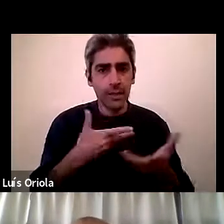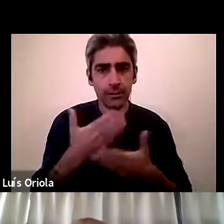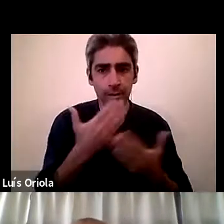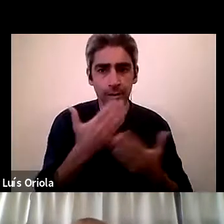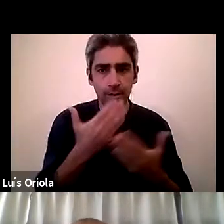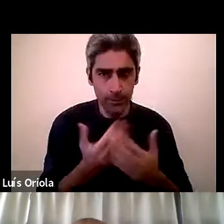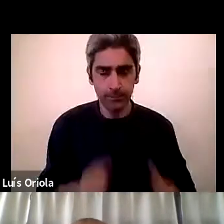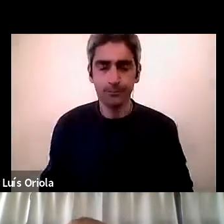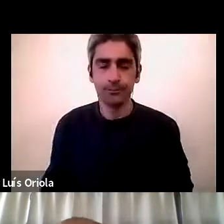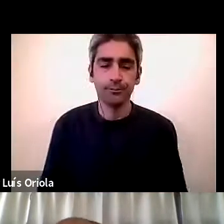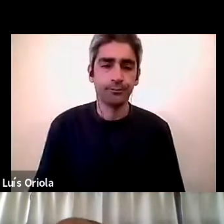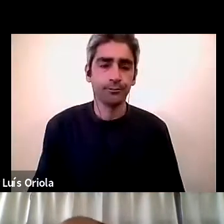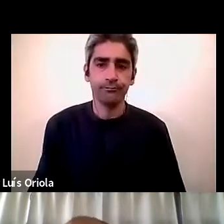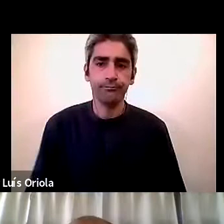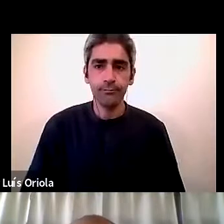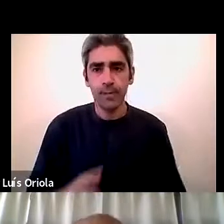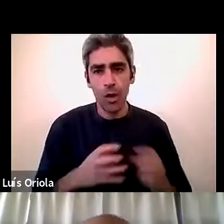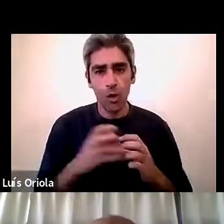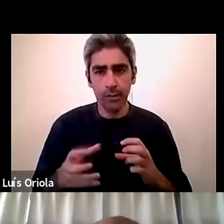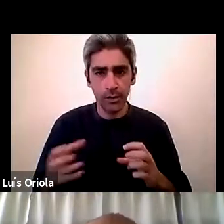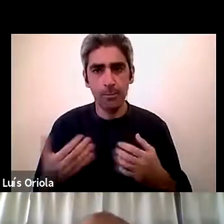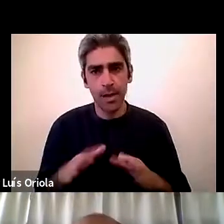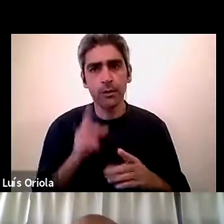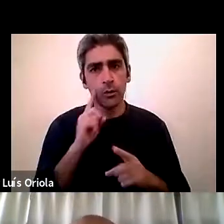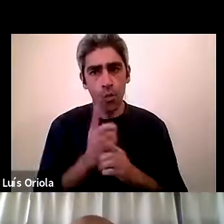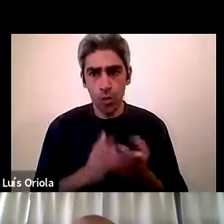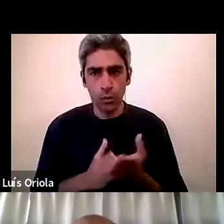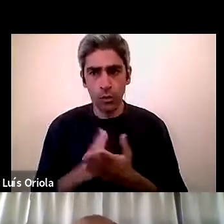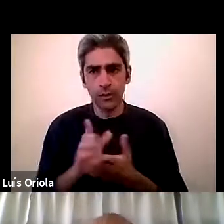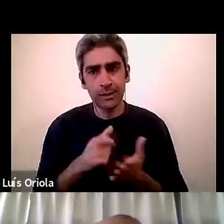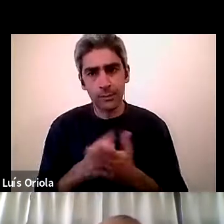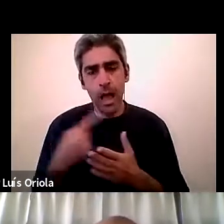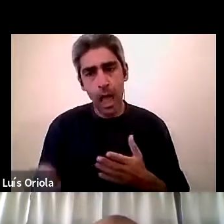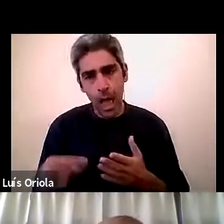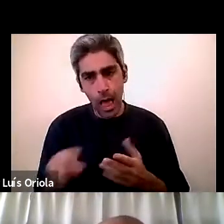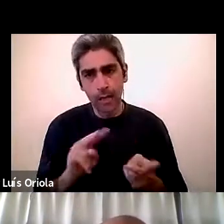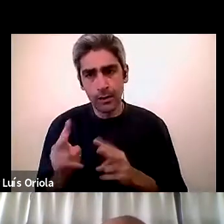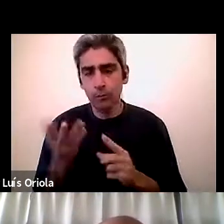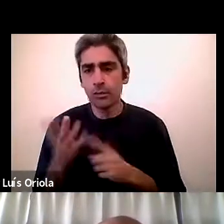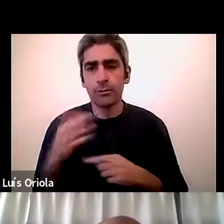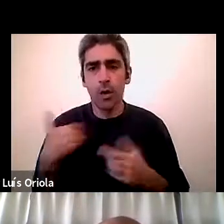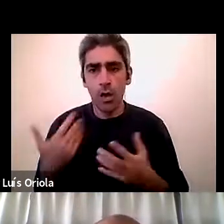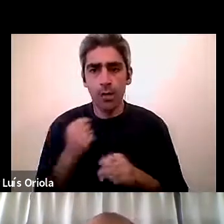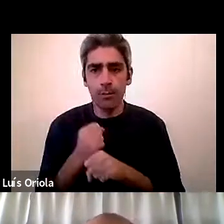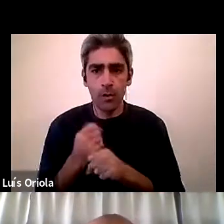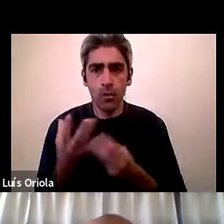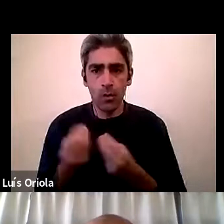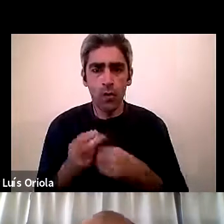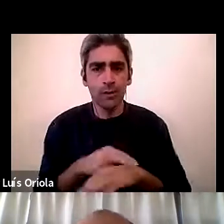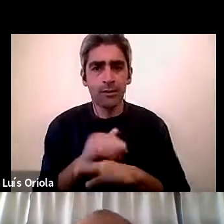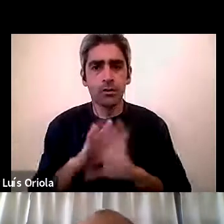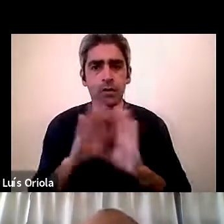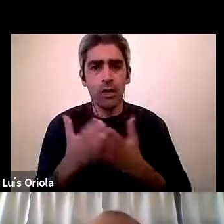cara. É complicado, mas continua sempre a haver alternativas. Nós, por exemplo, estamos a trabalhar com a Direção-Geral de